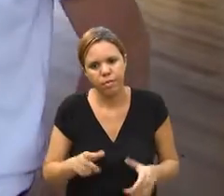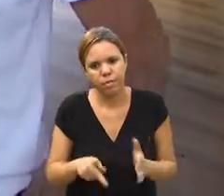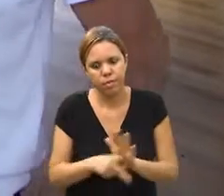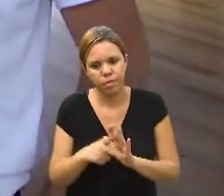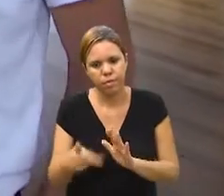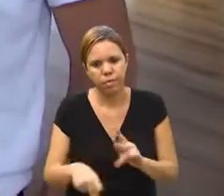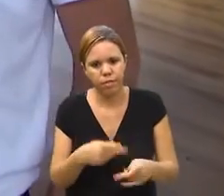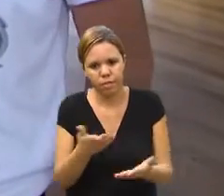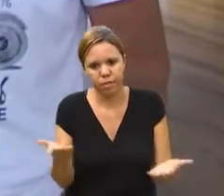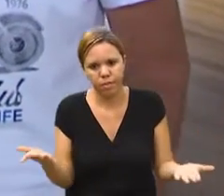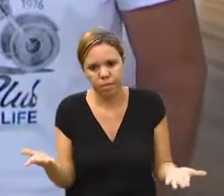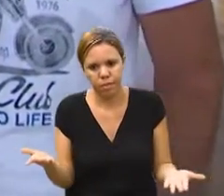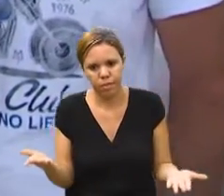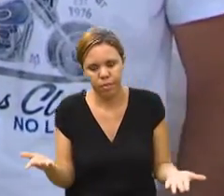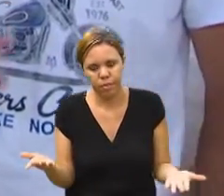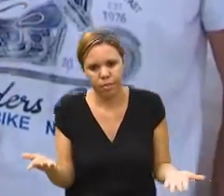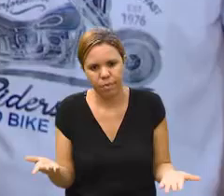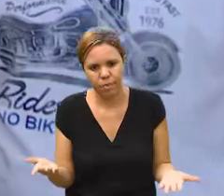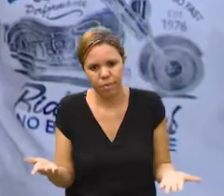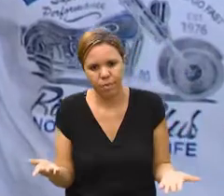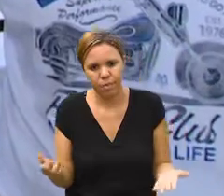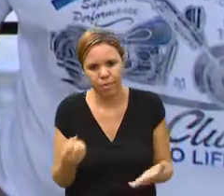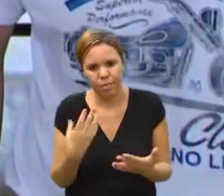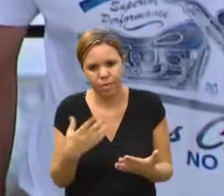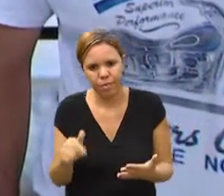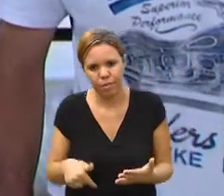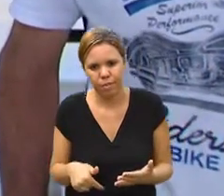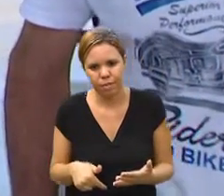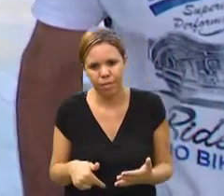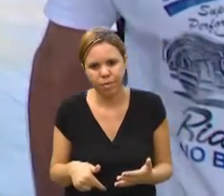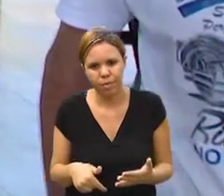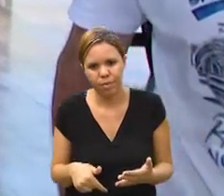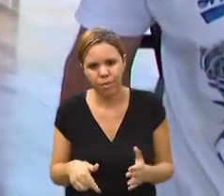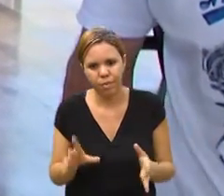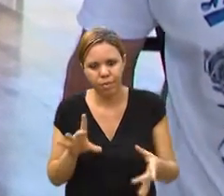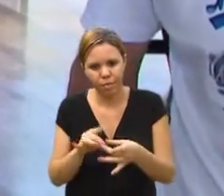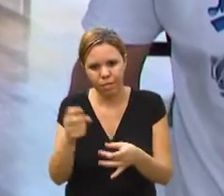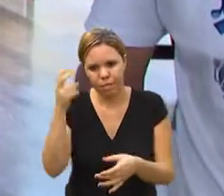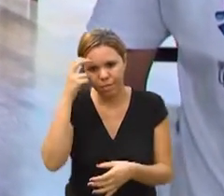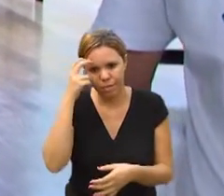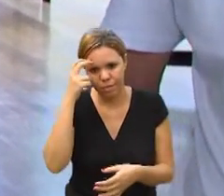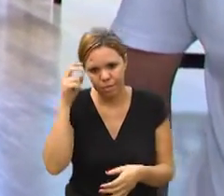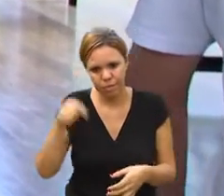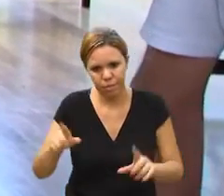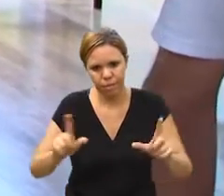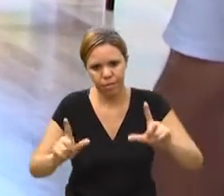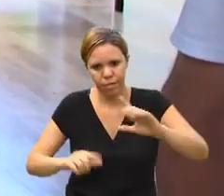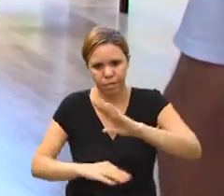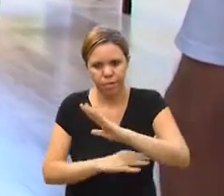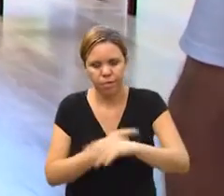dela. É isso aí. Bom, pessoal, então tá bom. Esse foi mais um Conexão